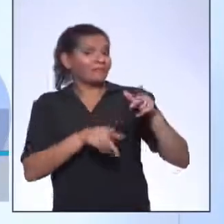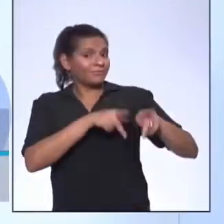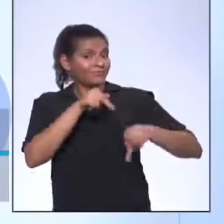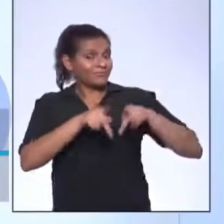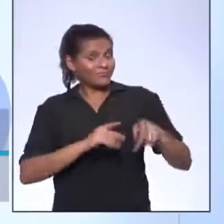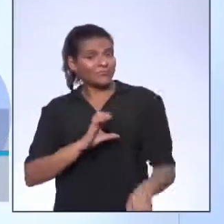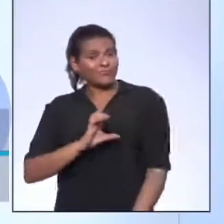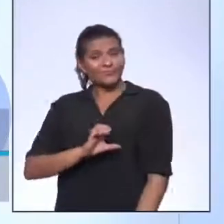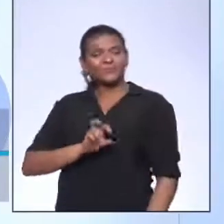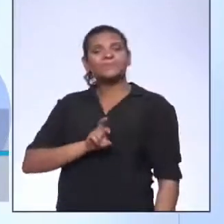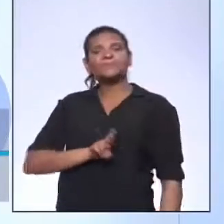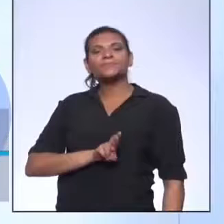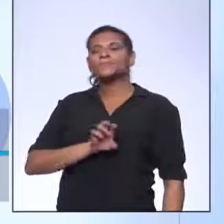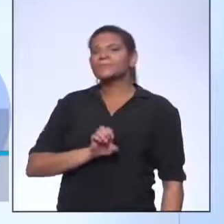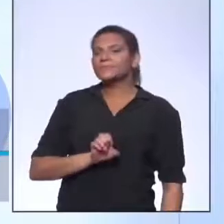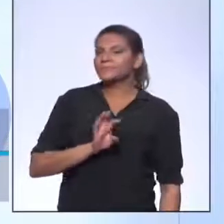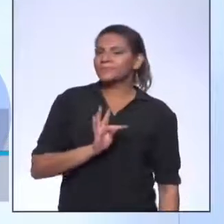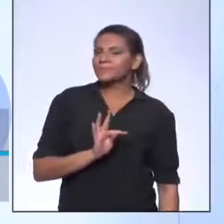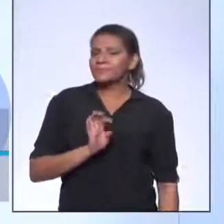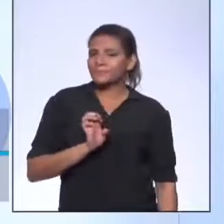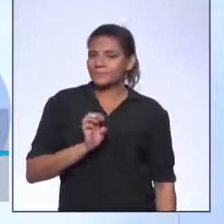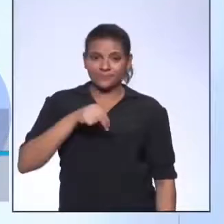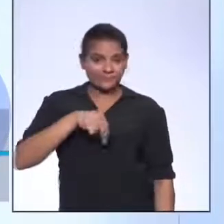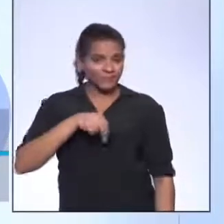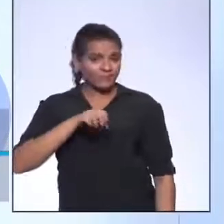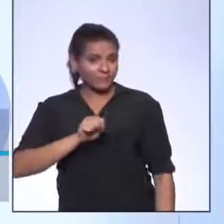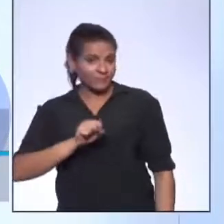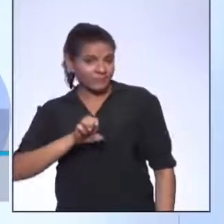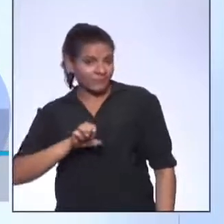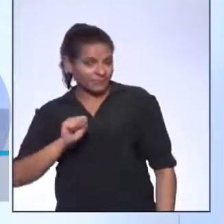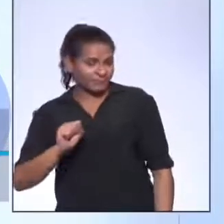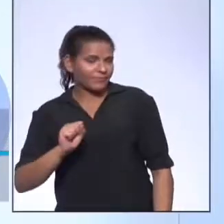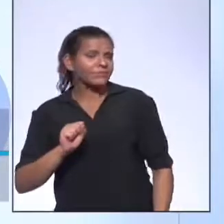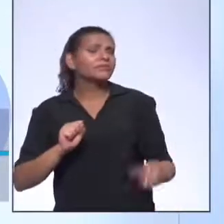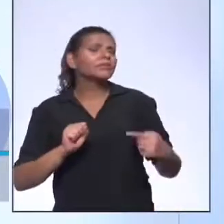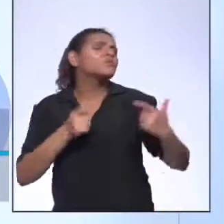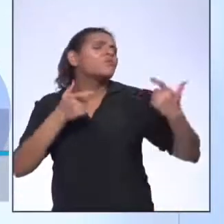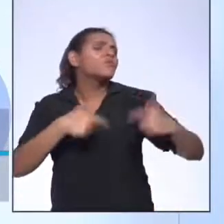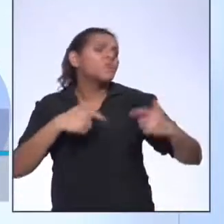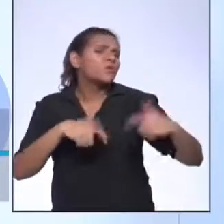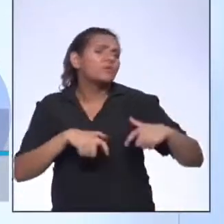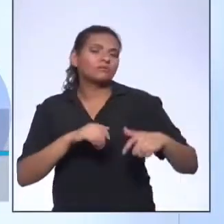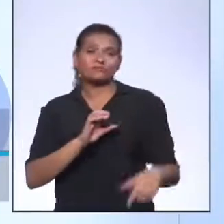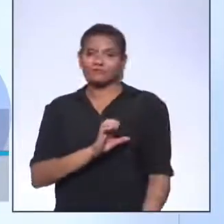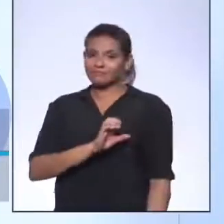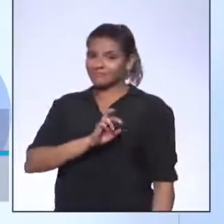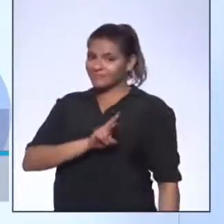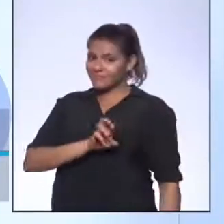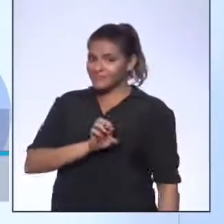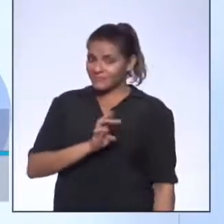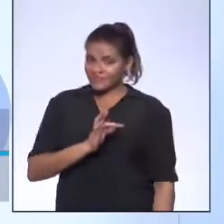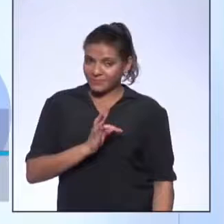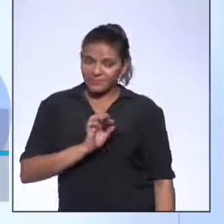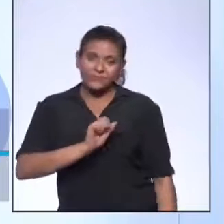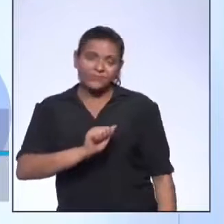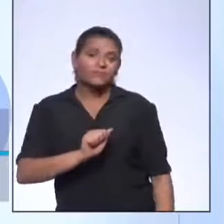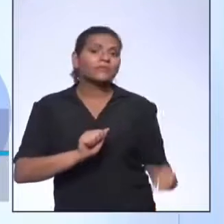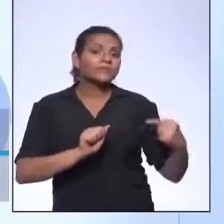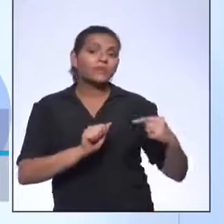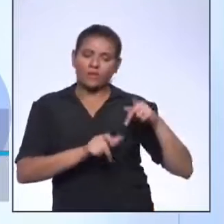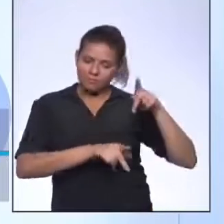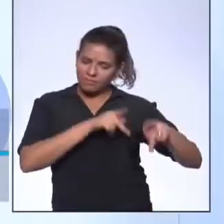da ilha de Creta. Inclusive, Creta, ele é um lugar onde muitos povos da antiguidade costumavam